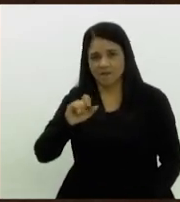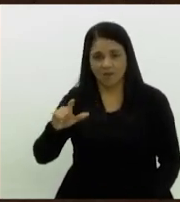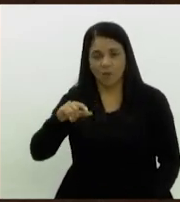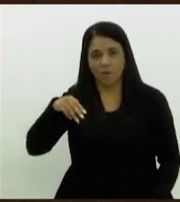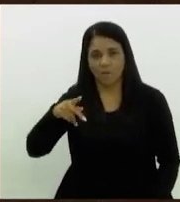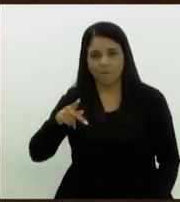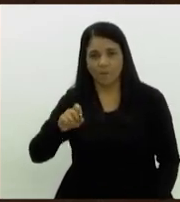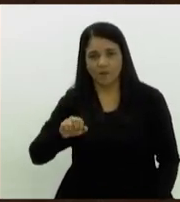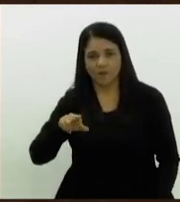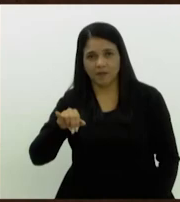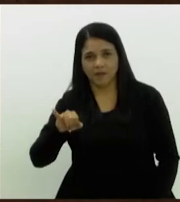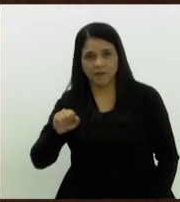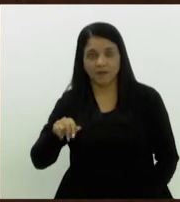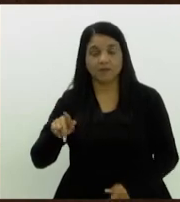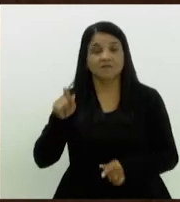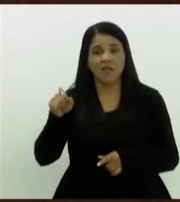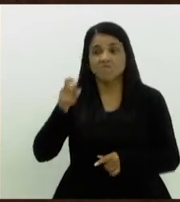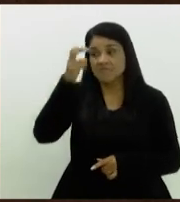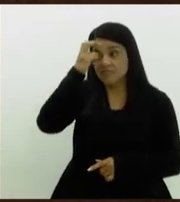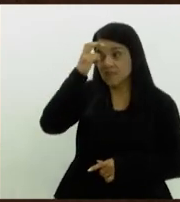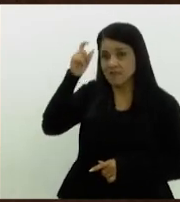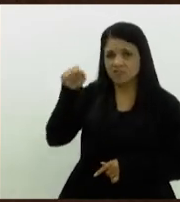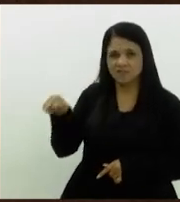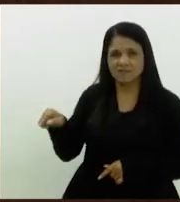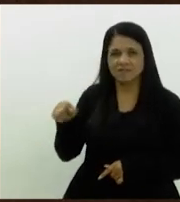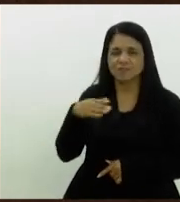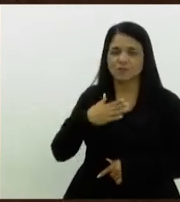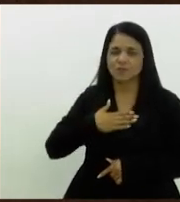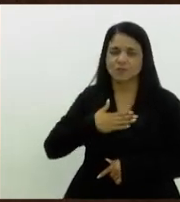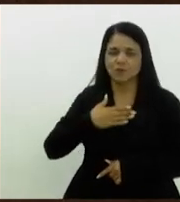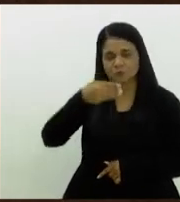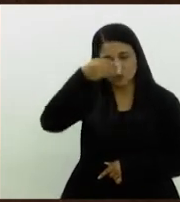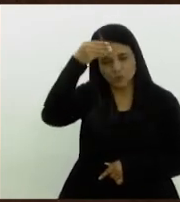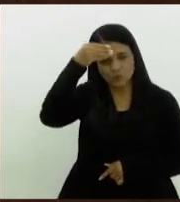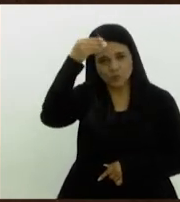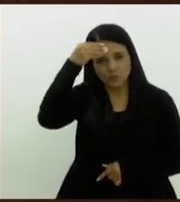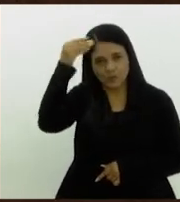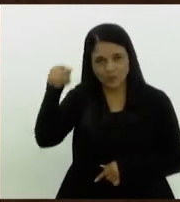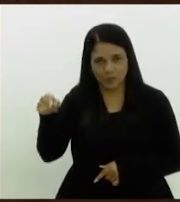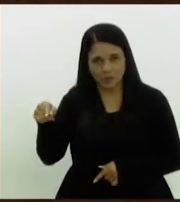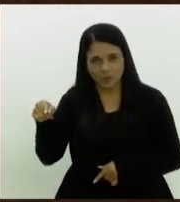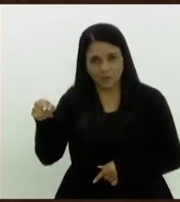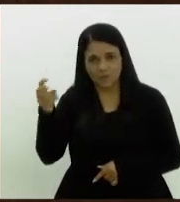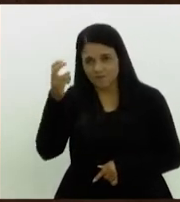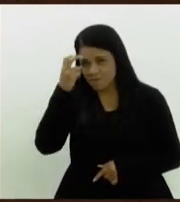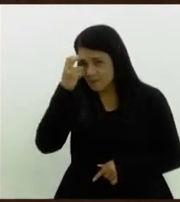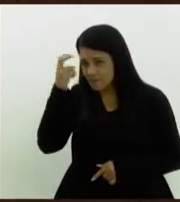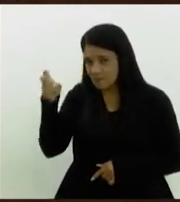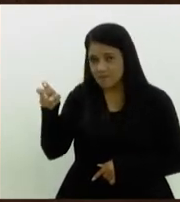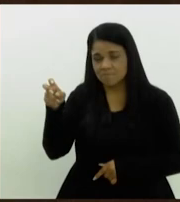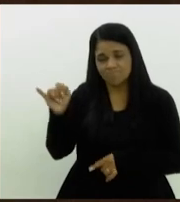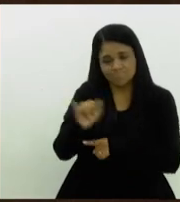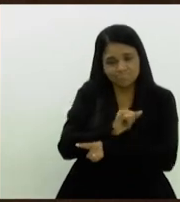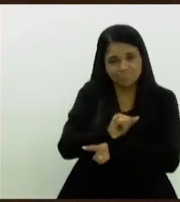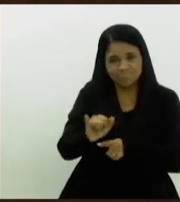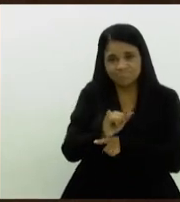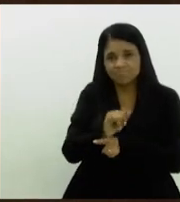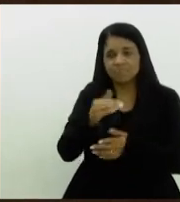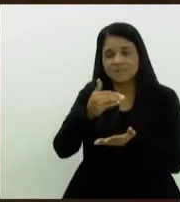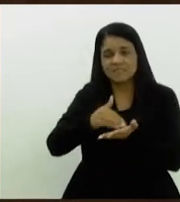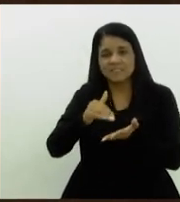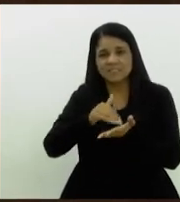também pela inteligência e pela mão do meu sobrinho, que é secretário de